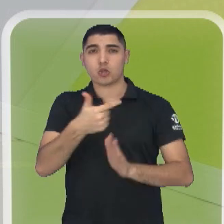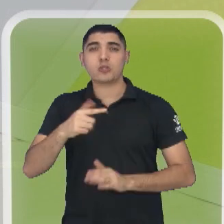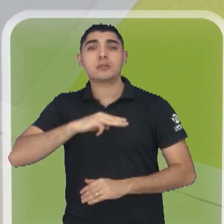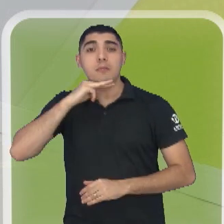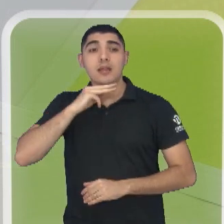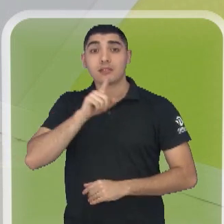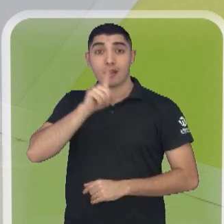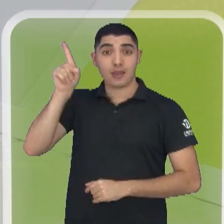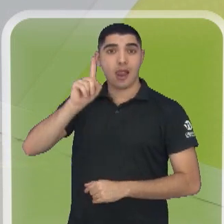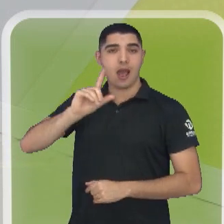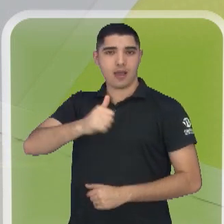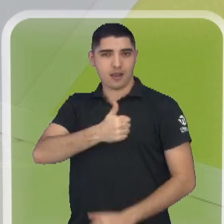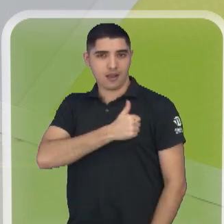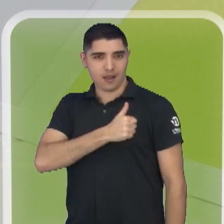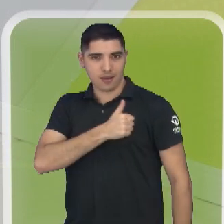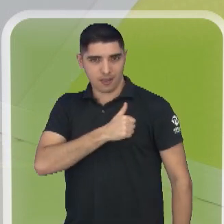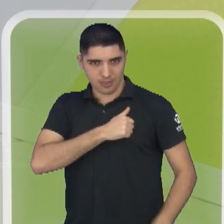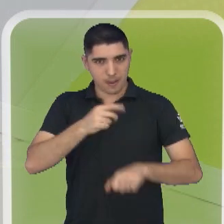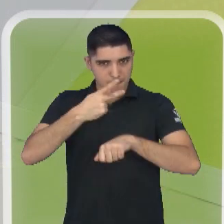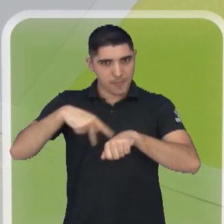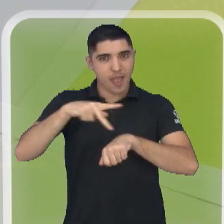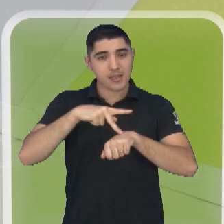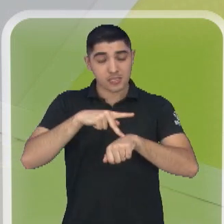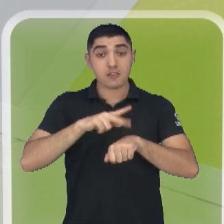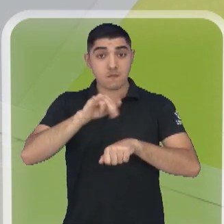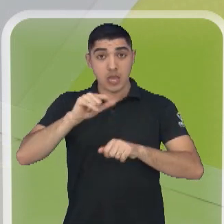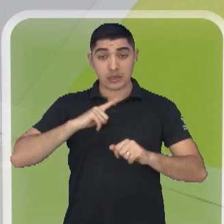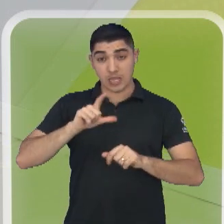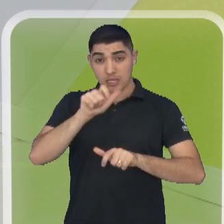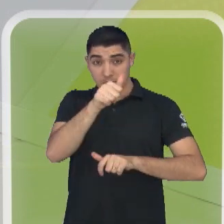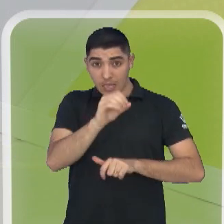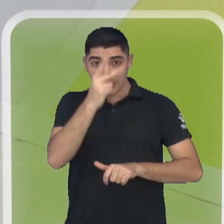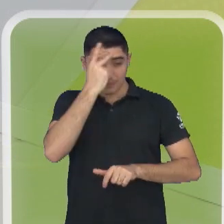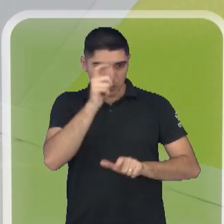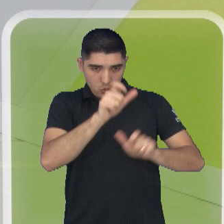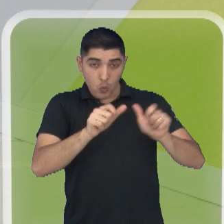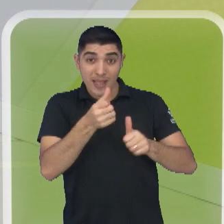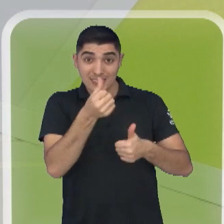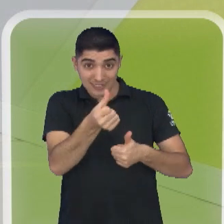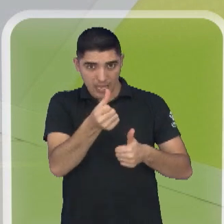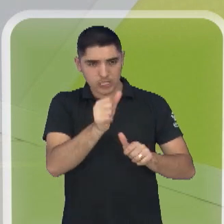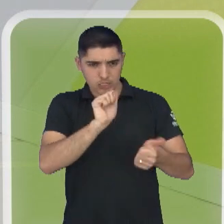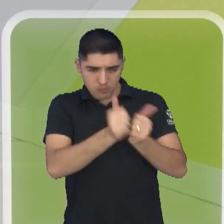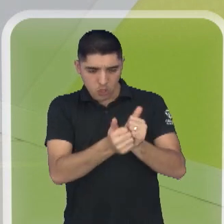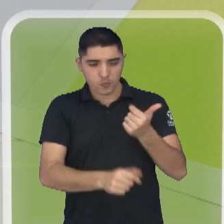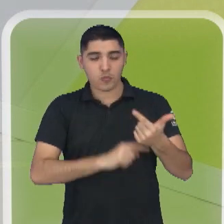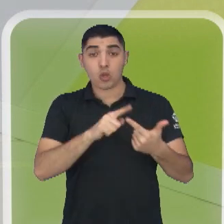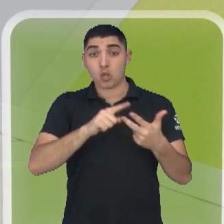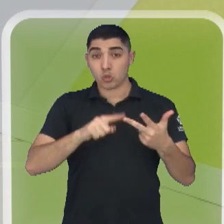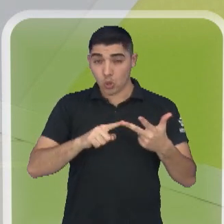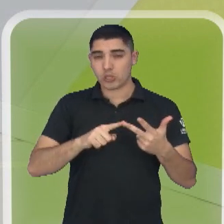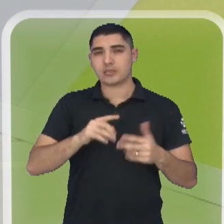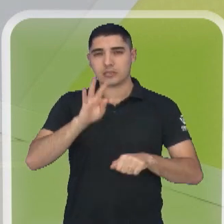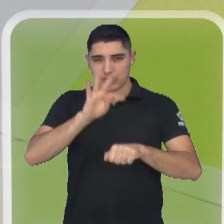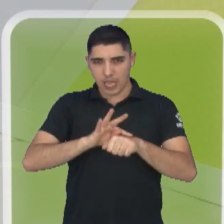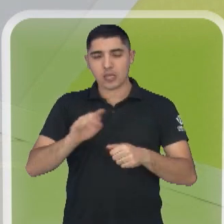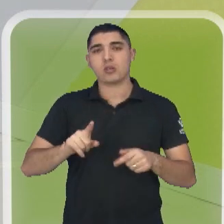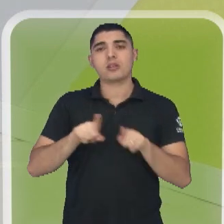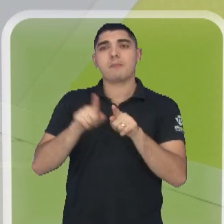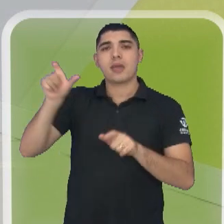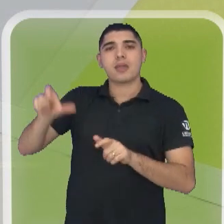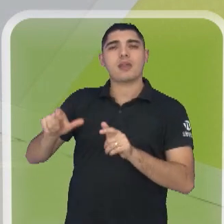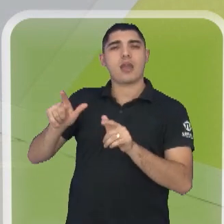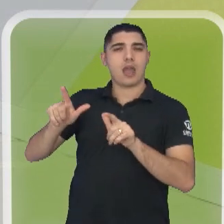no Canadá. A delegação joseense, composta por 10 integrantes, sendo 6 atletas, 2 técnicos, 1 assessor de imprensa e o chefe